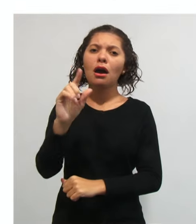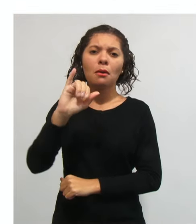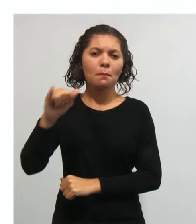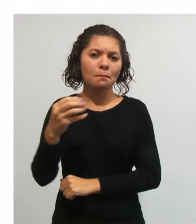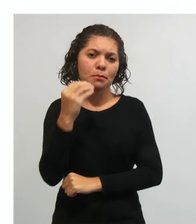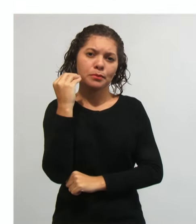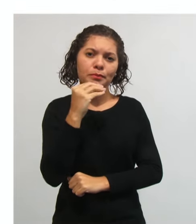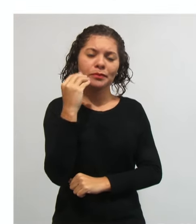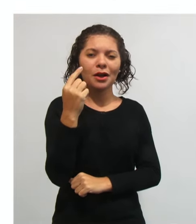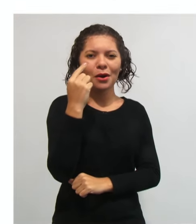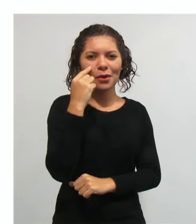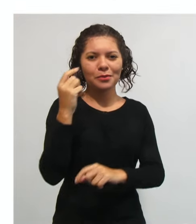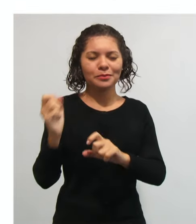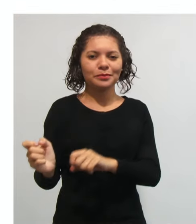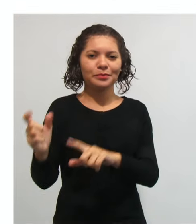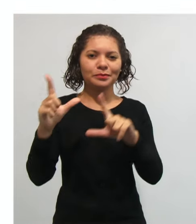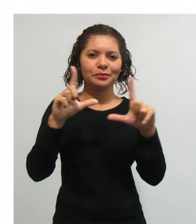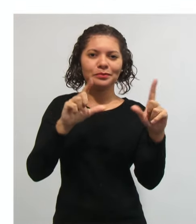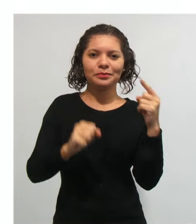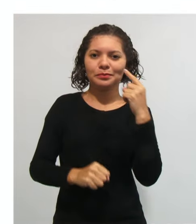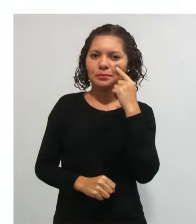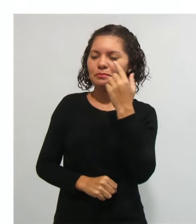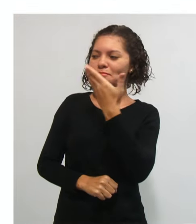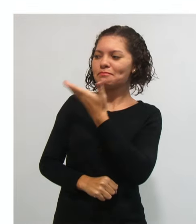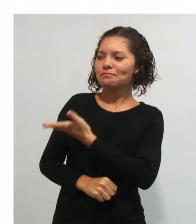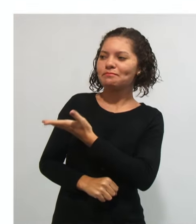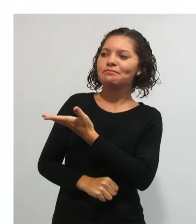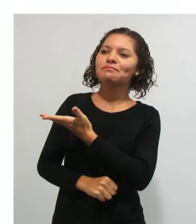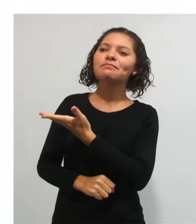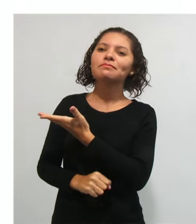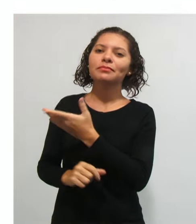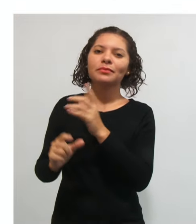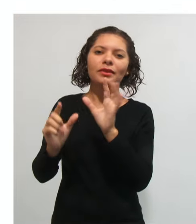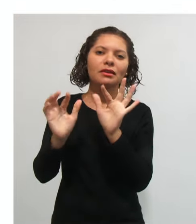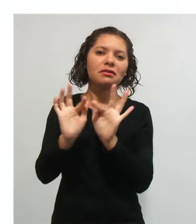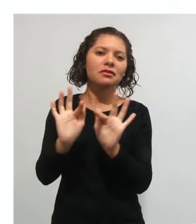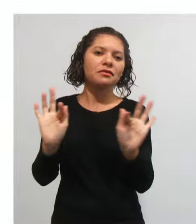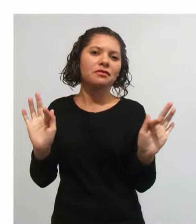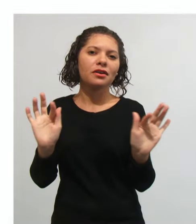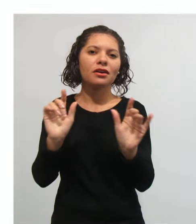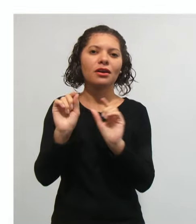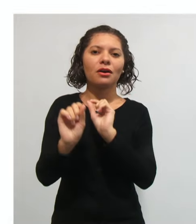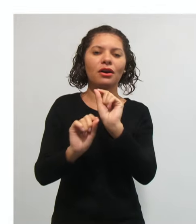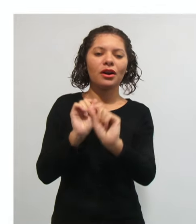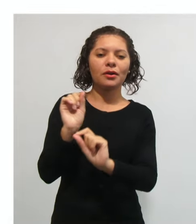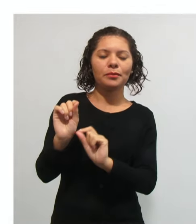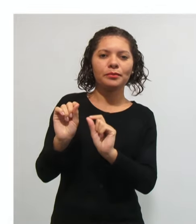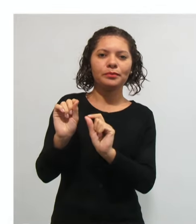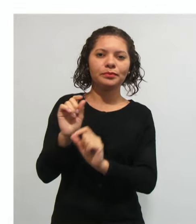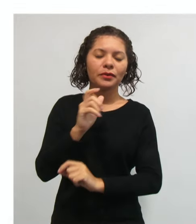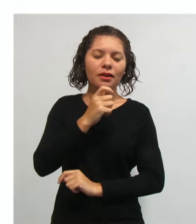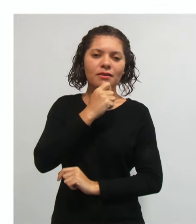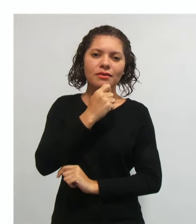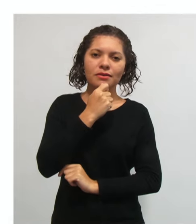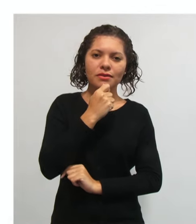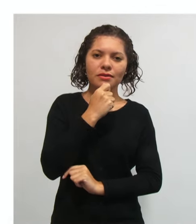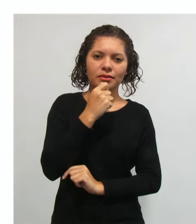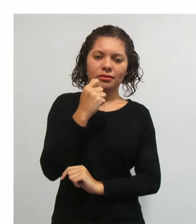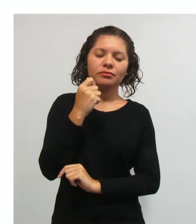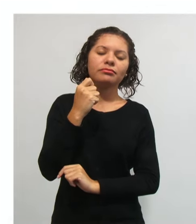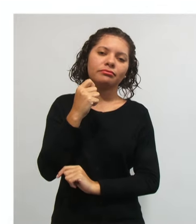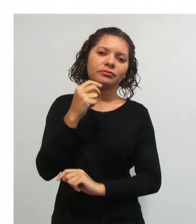esse slide essa frase aqui foi nada mais nada menos do que a frase que Steve Jobs